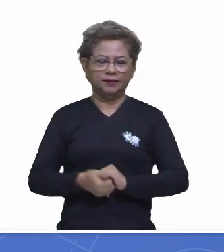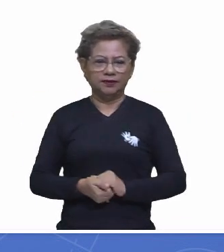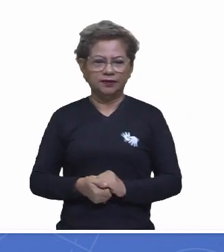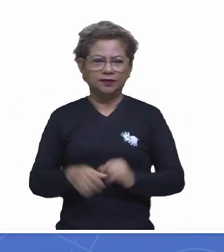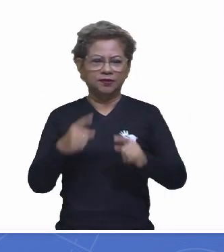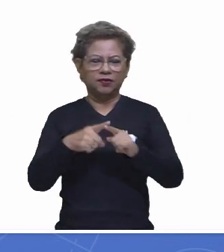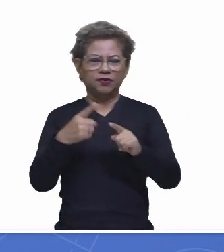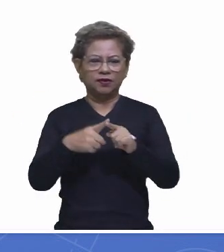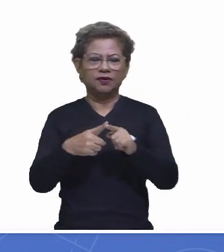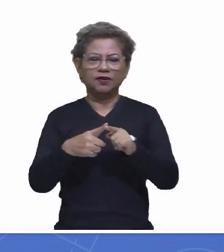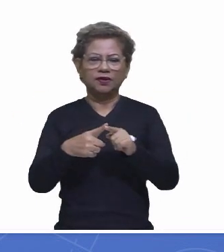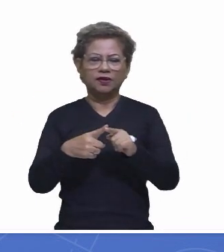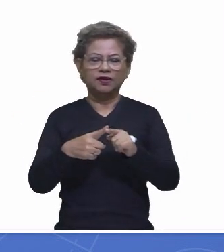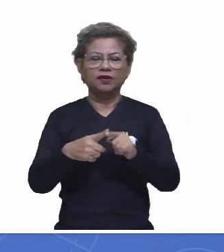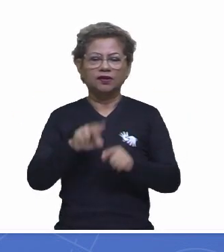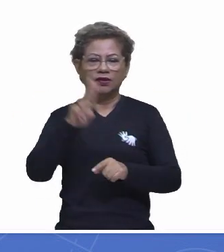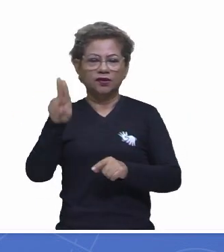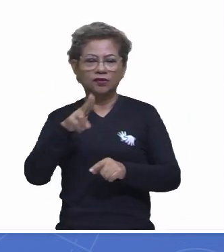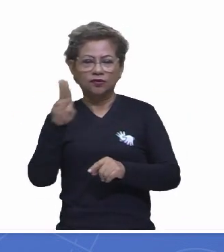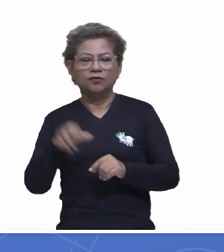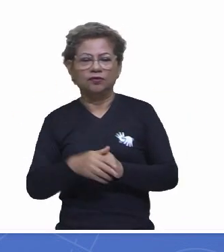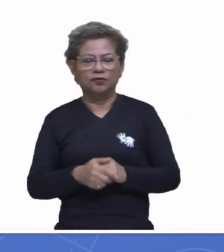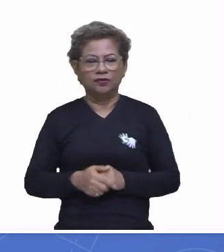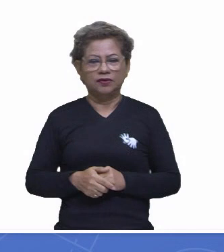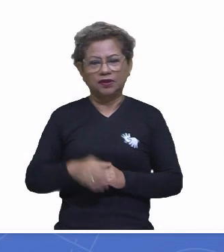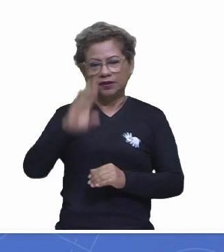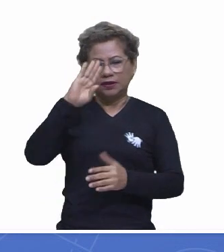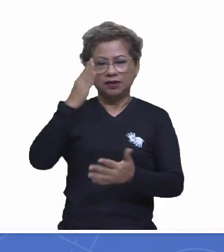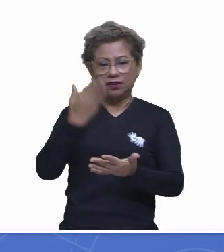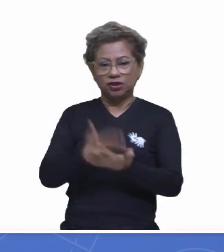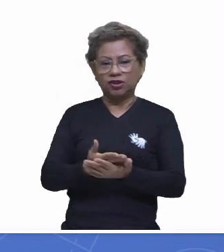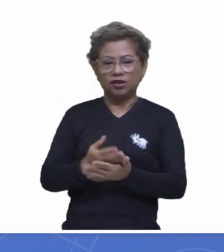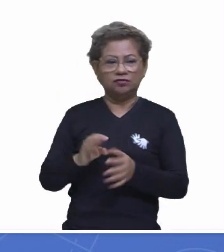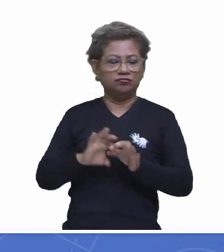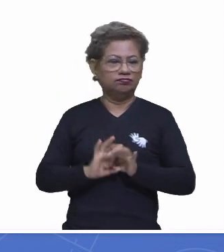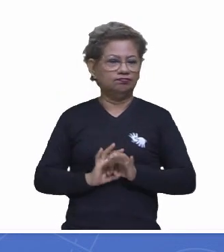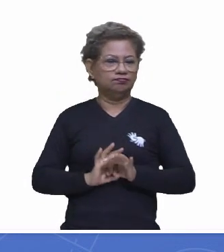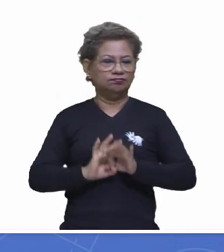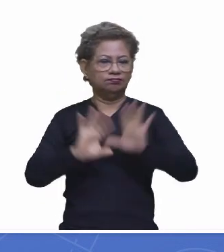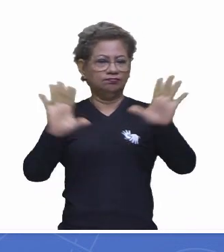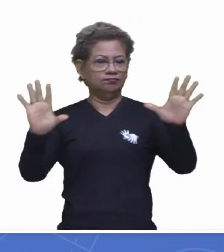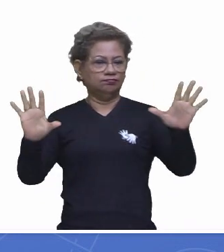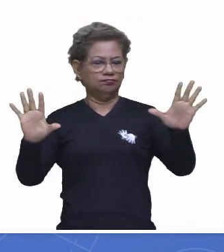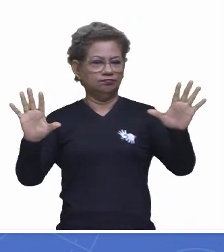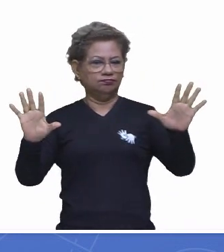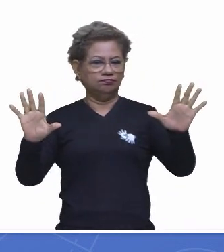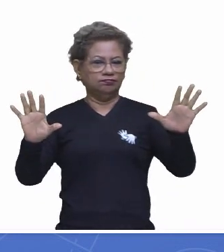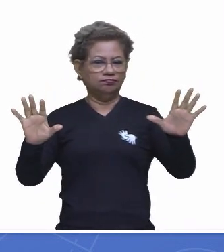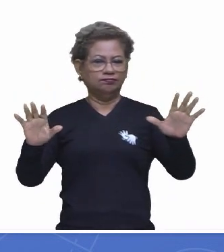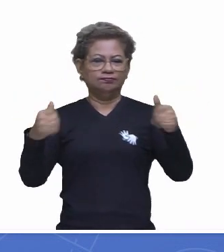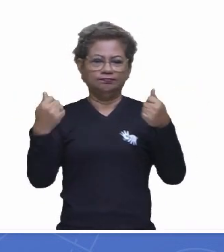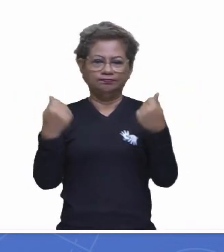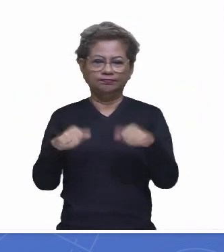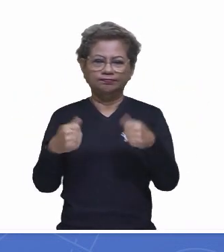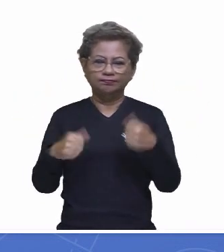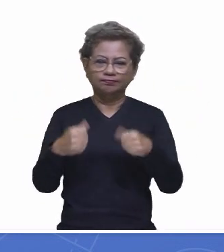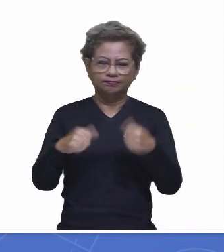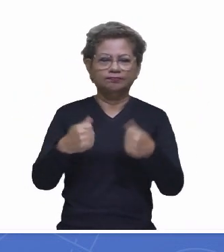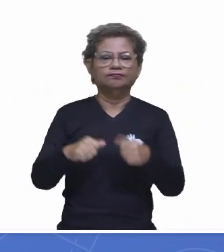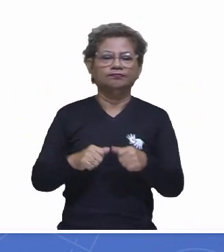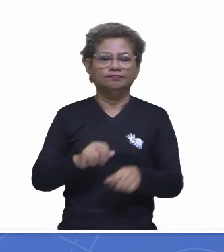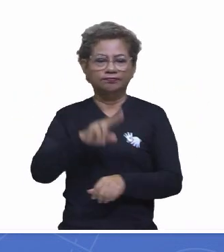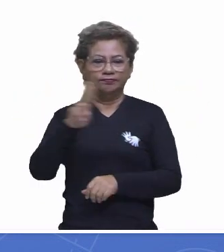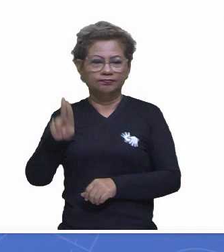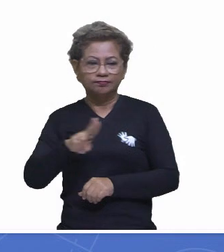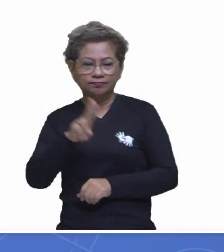negam a usá-la acreditam liberar os demais dos desvios das falsas necessidades das bugigangas que